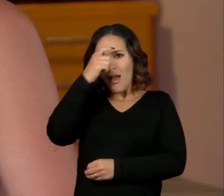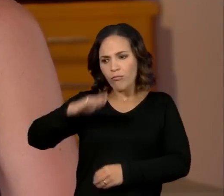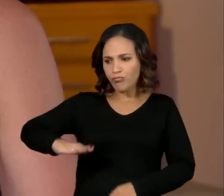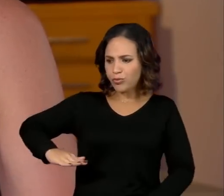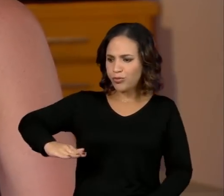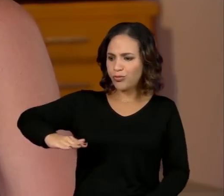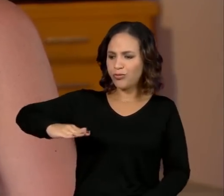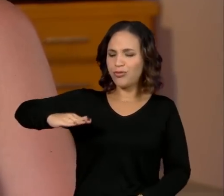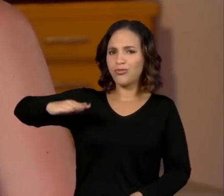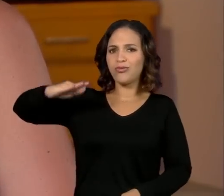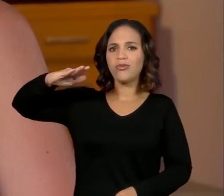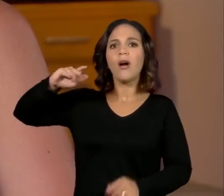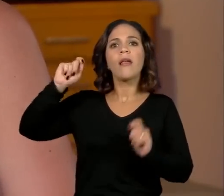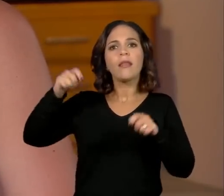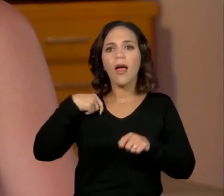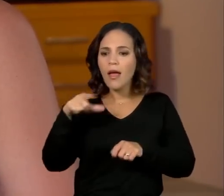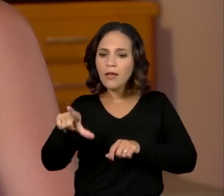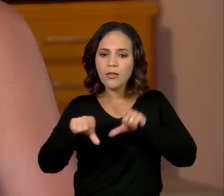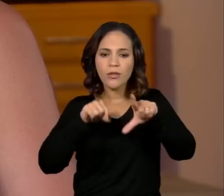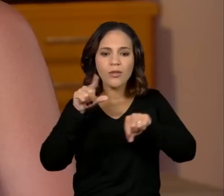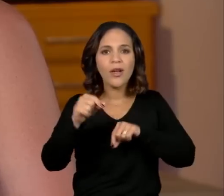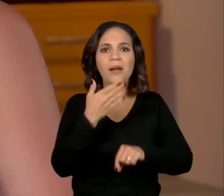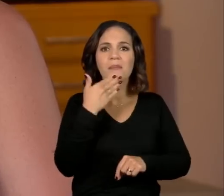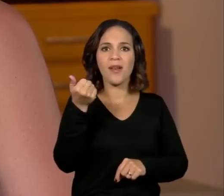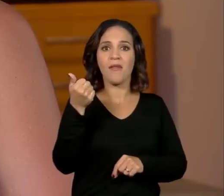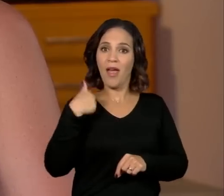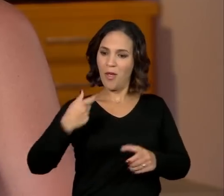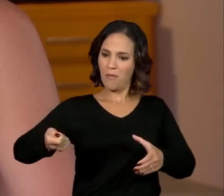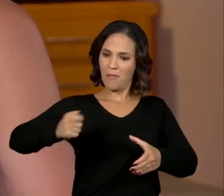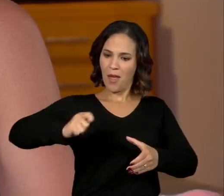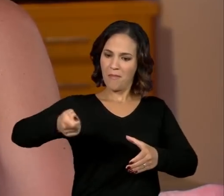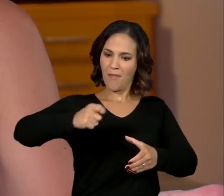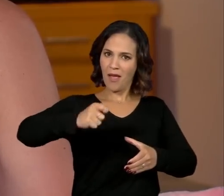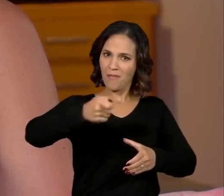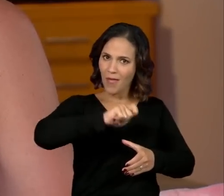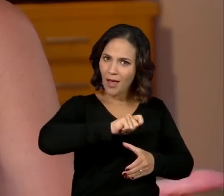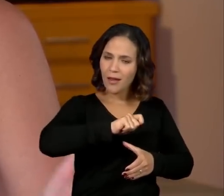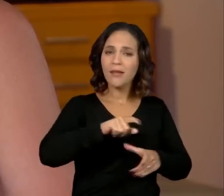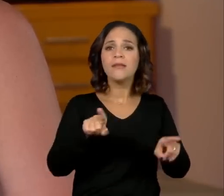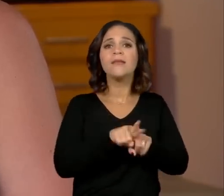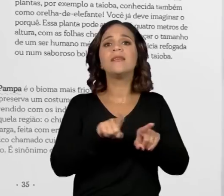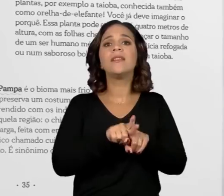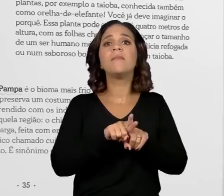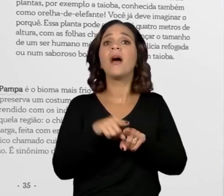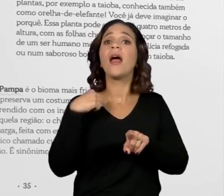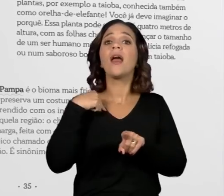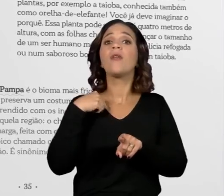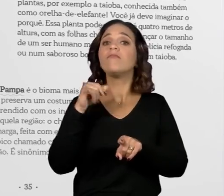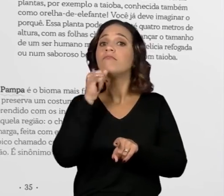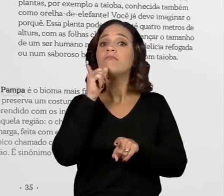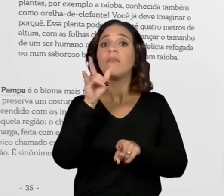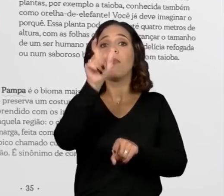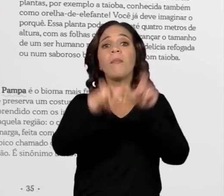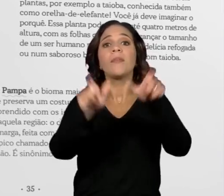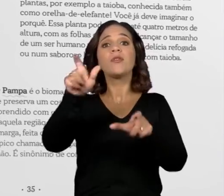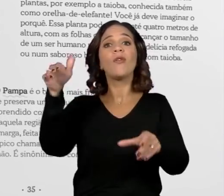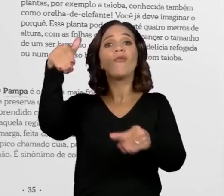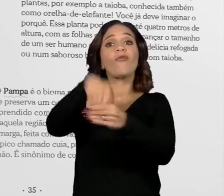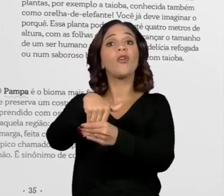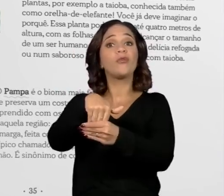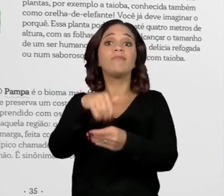pequenininhas, elas vão poder fazer melhores escolhas, não só do que colocar no prato, mas até de quem eleger, por exemplo.